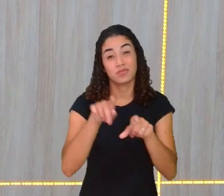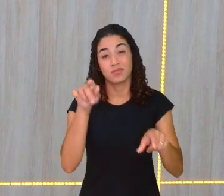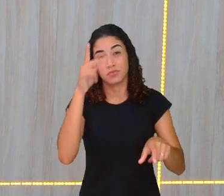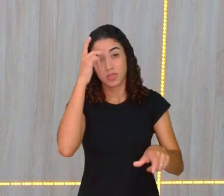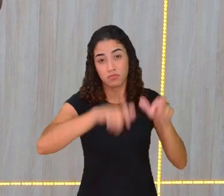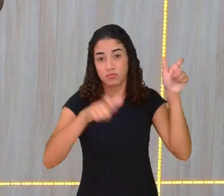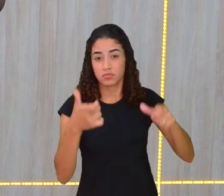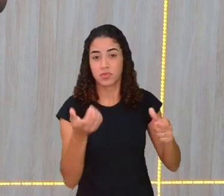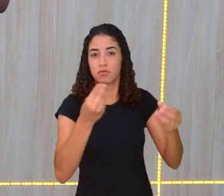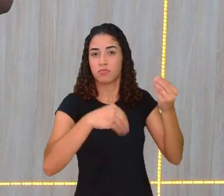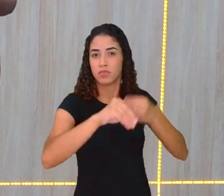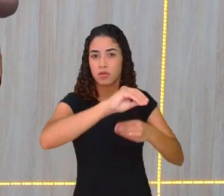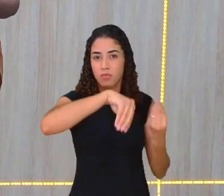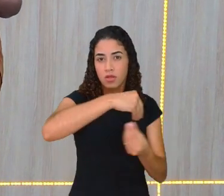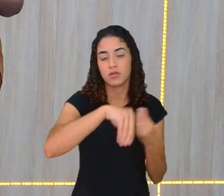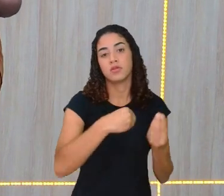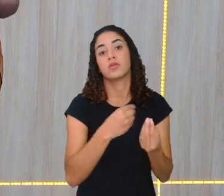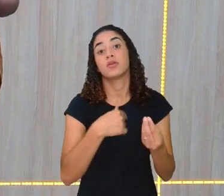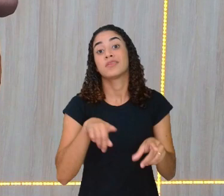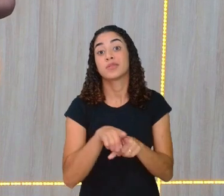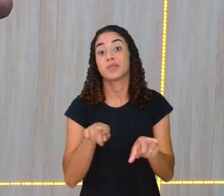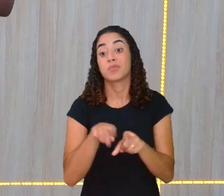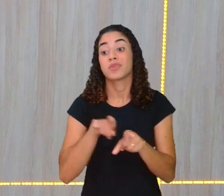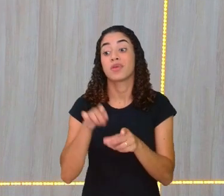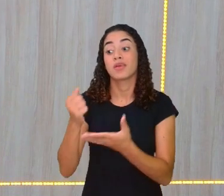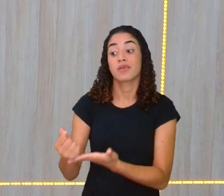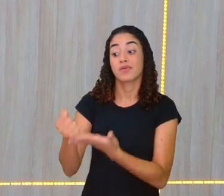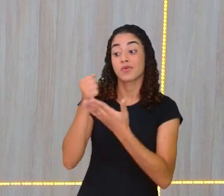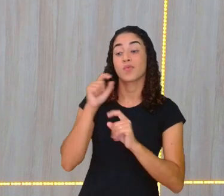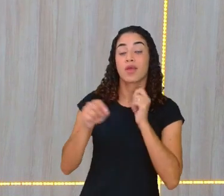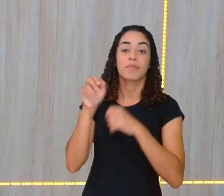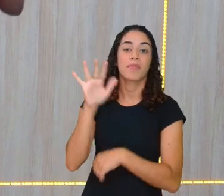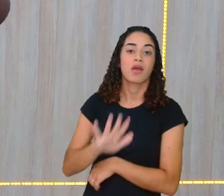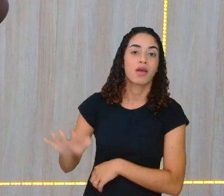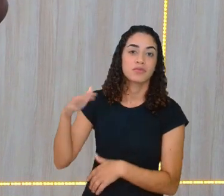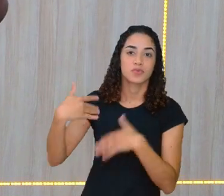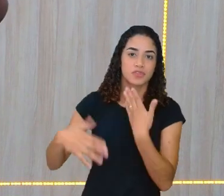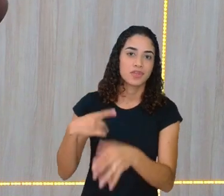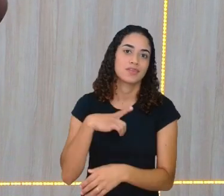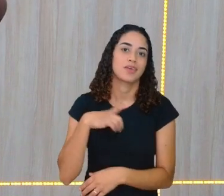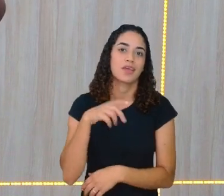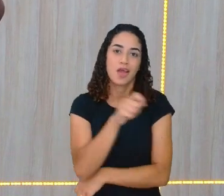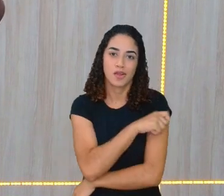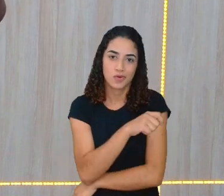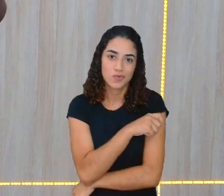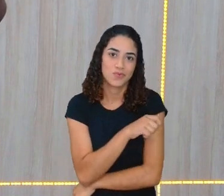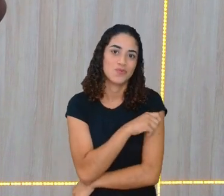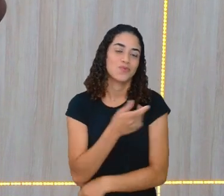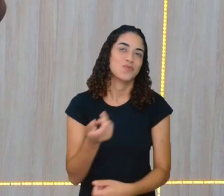como auxiliador as imagens desse processo. Então, eu tenho lá os alunos,